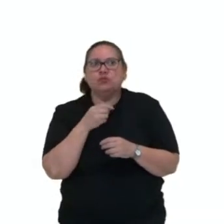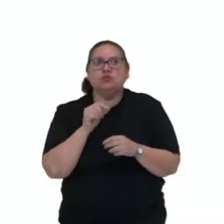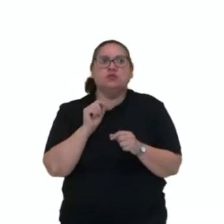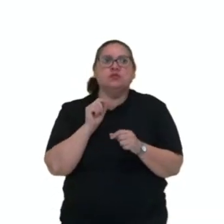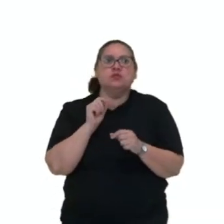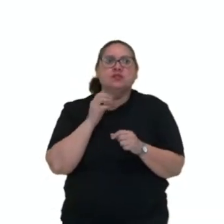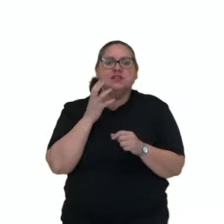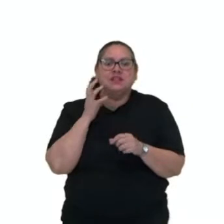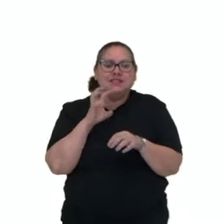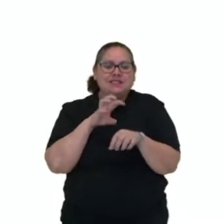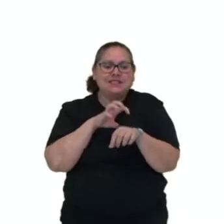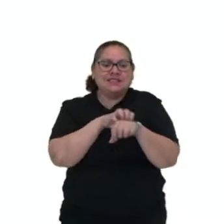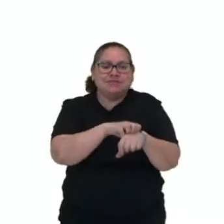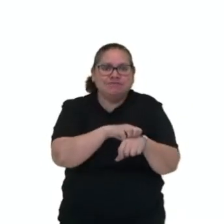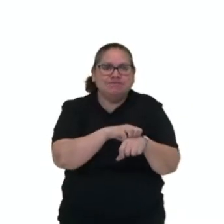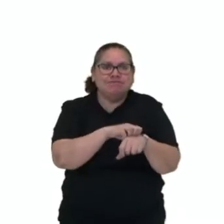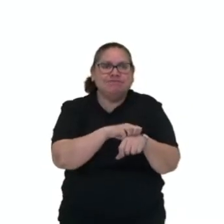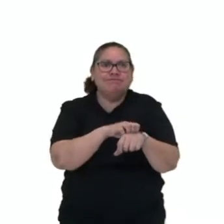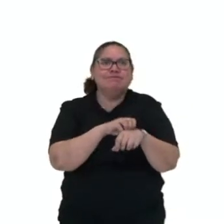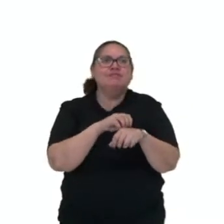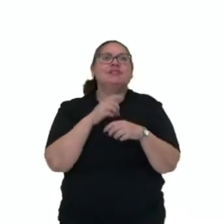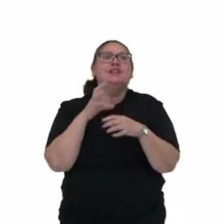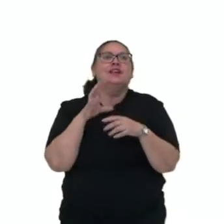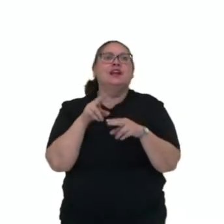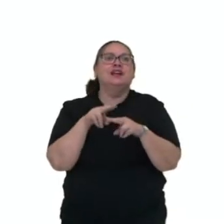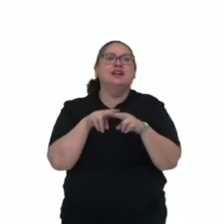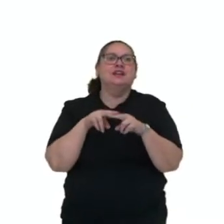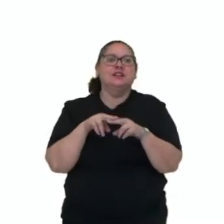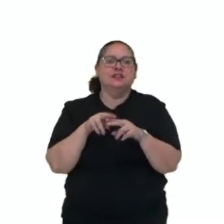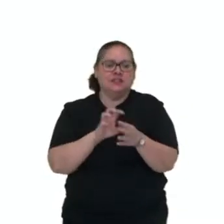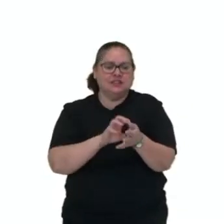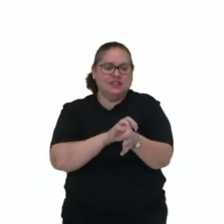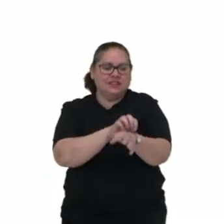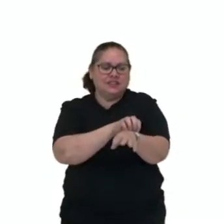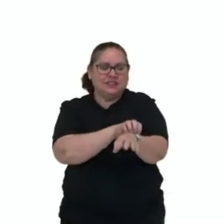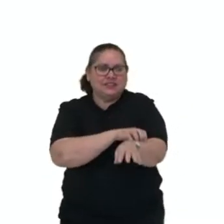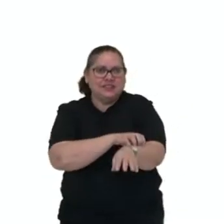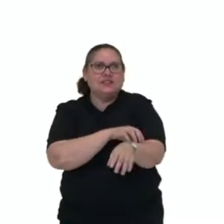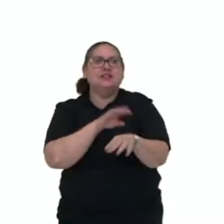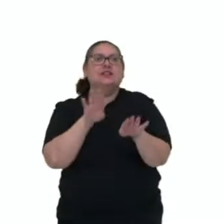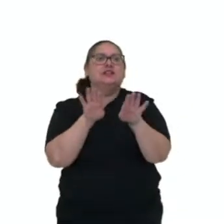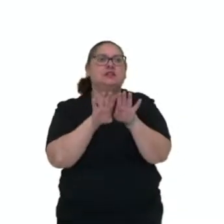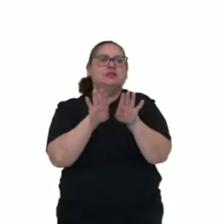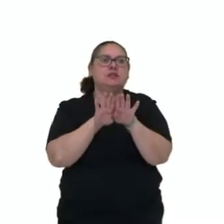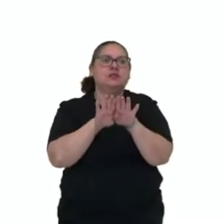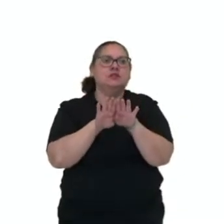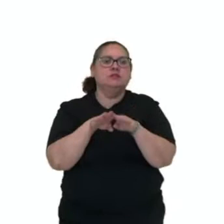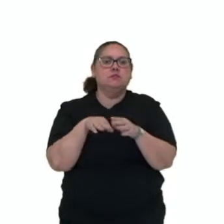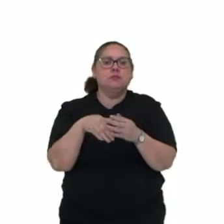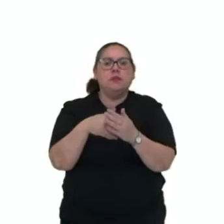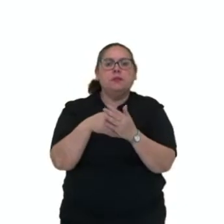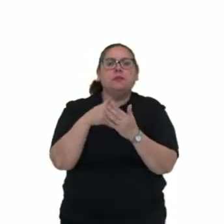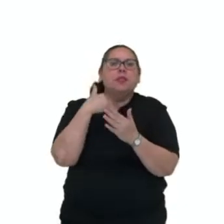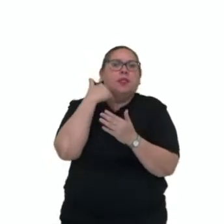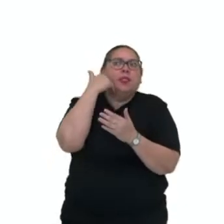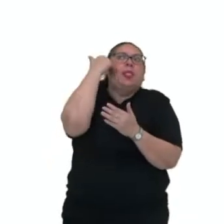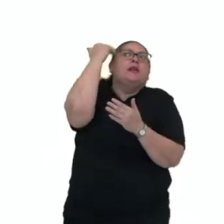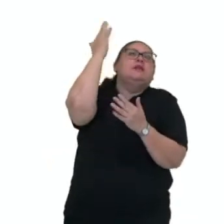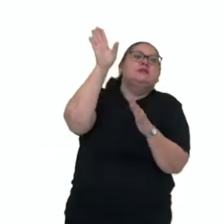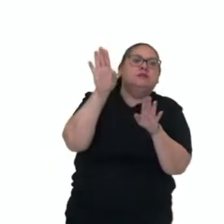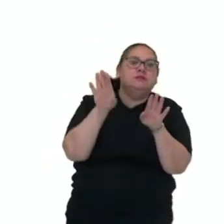meio de mordedura, pela arranhadura ou também pela